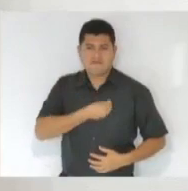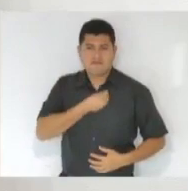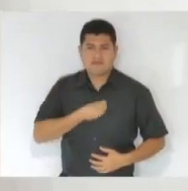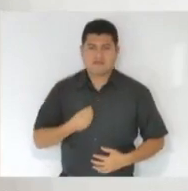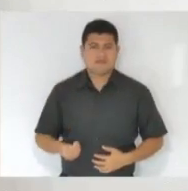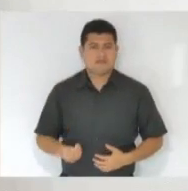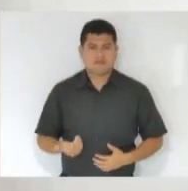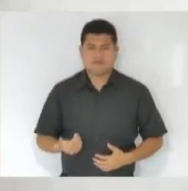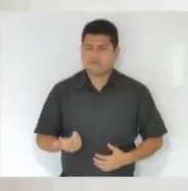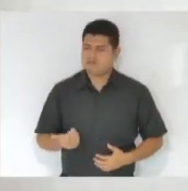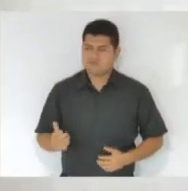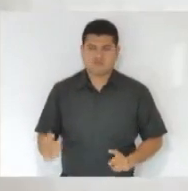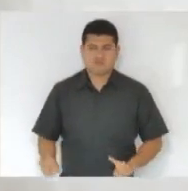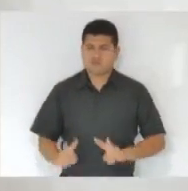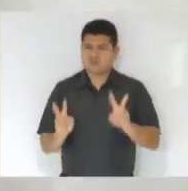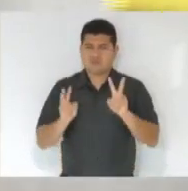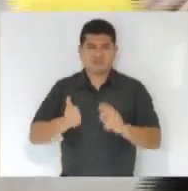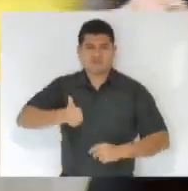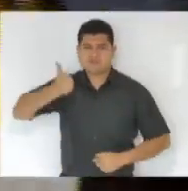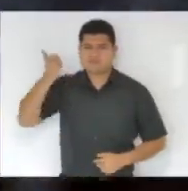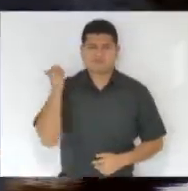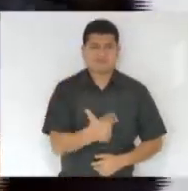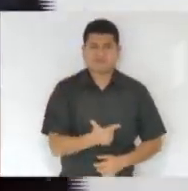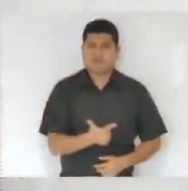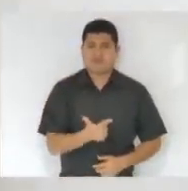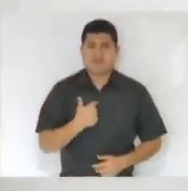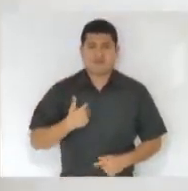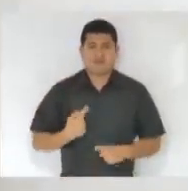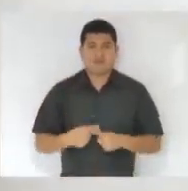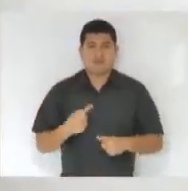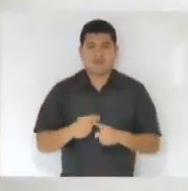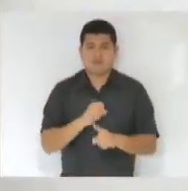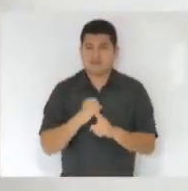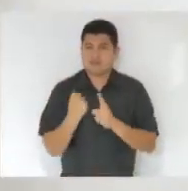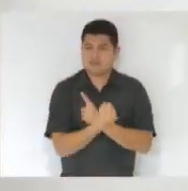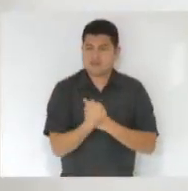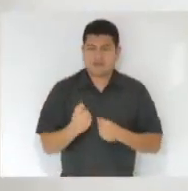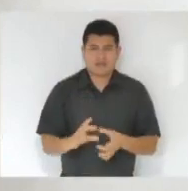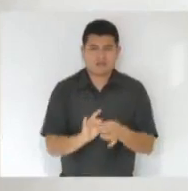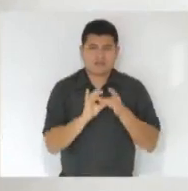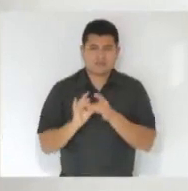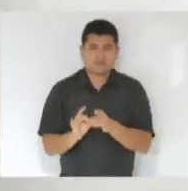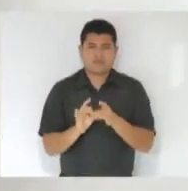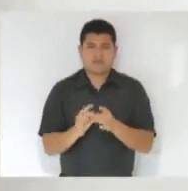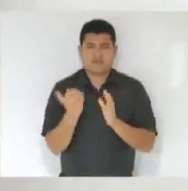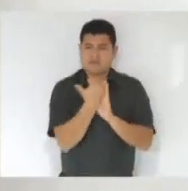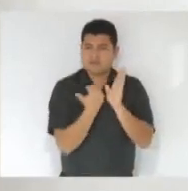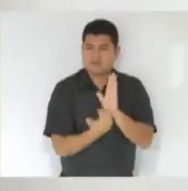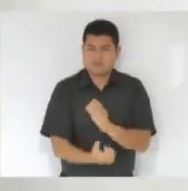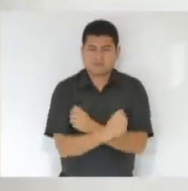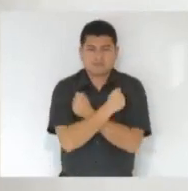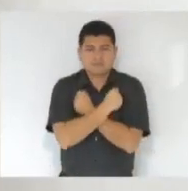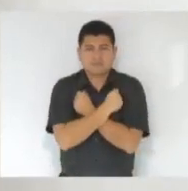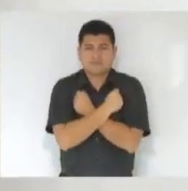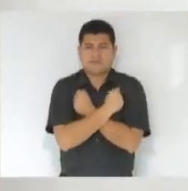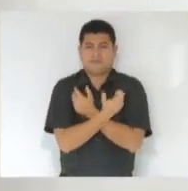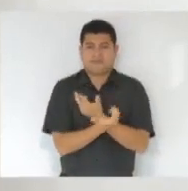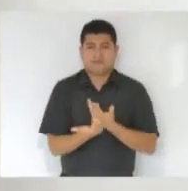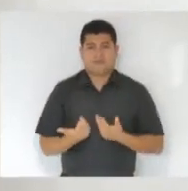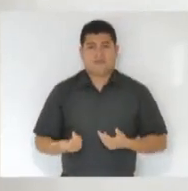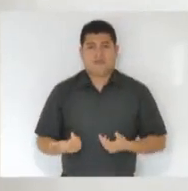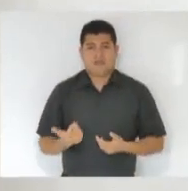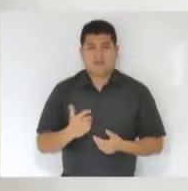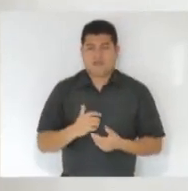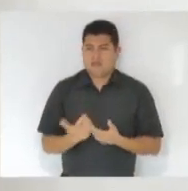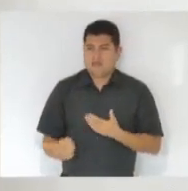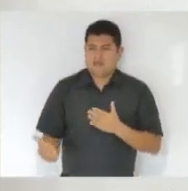ela se faz presente quando a sociedade se une em torno de uma causa. E o programa Abraço tem mostrado que, acima das